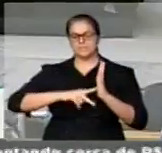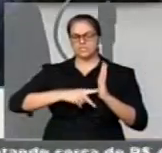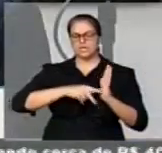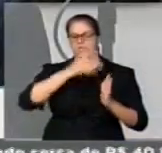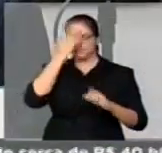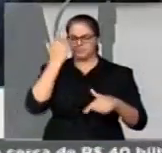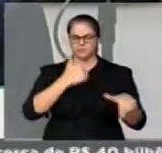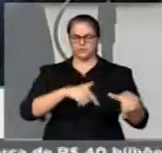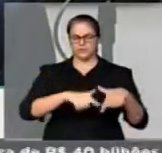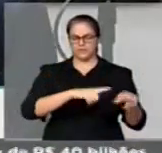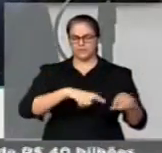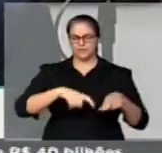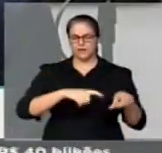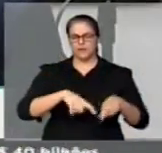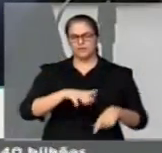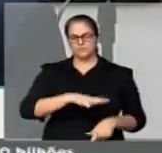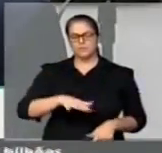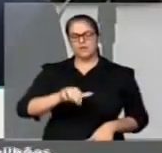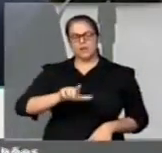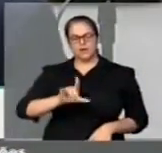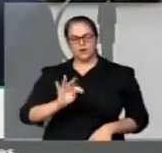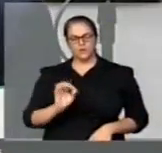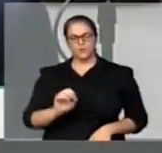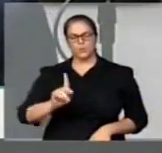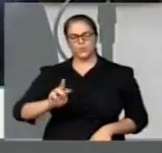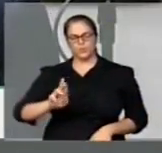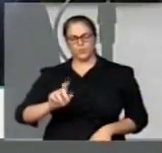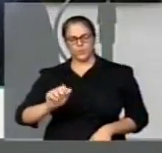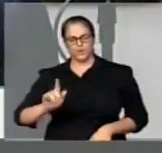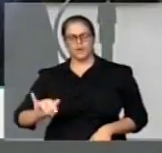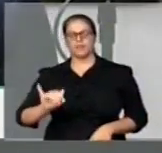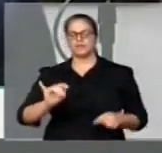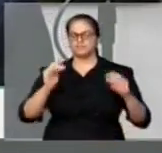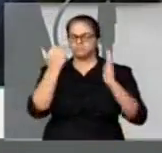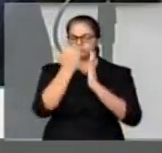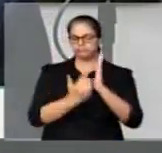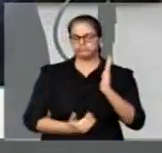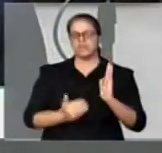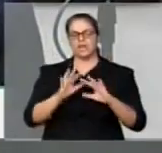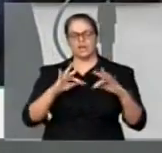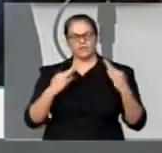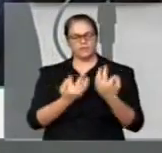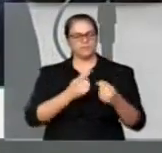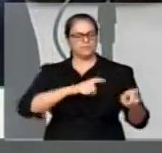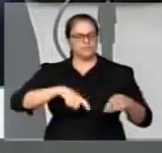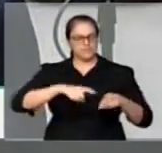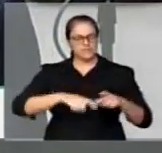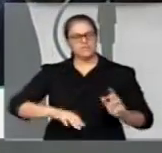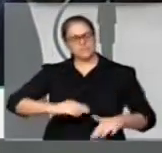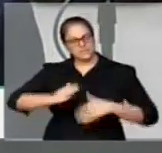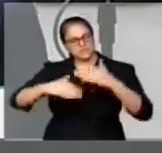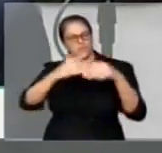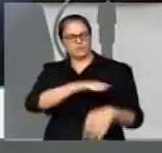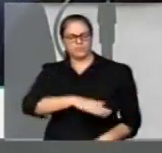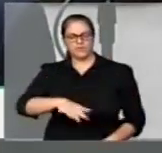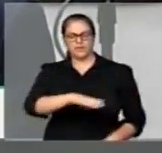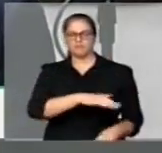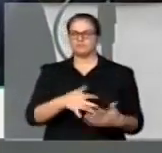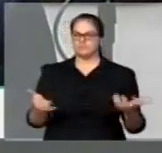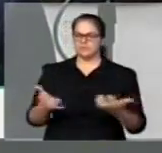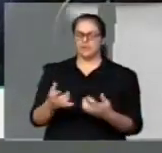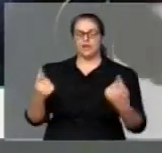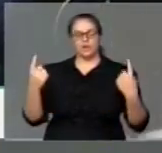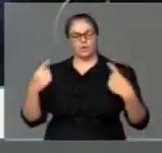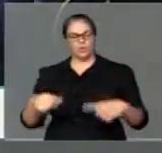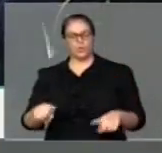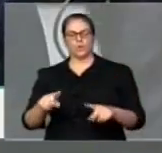rurais da região do Alto Uruguai, com as pautas ligadas à agricultura familiar e ao desenvolvimento rural, contra